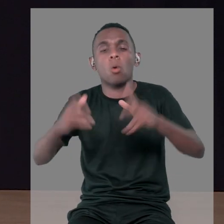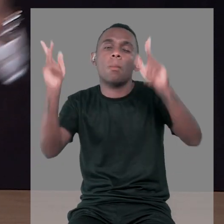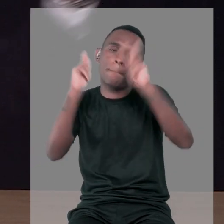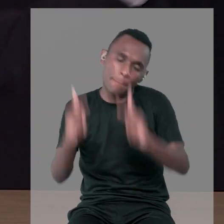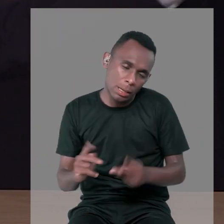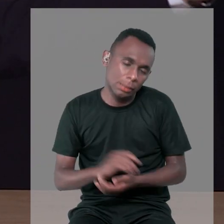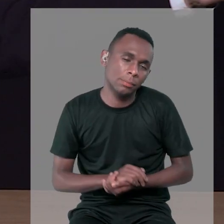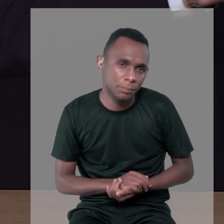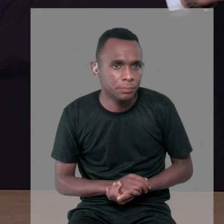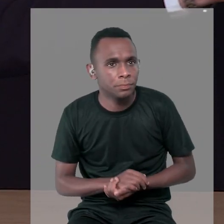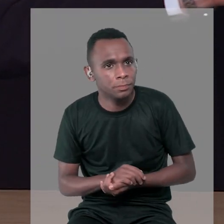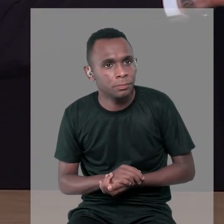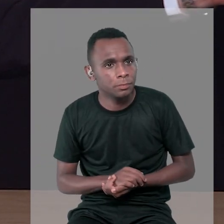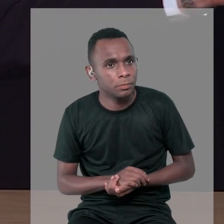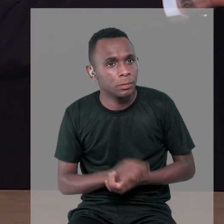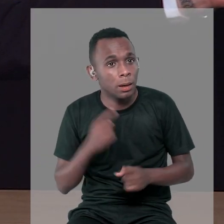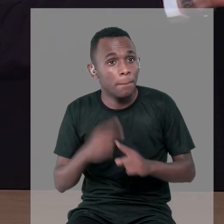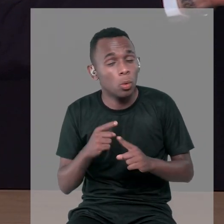Porque no outro lado está o apocalipse.